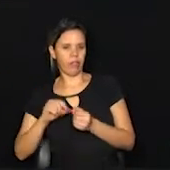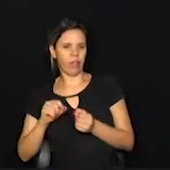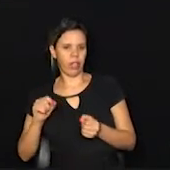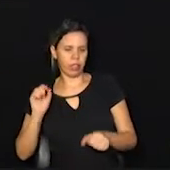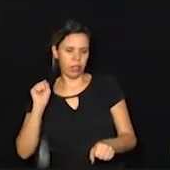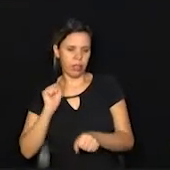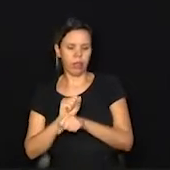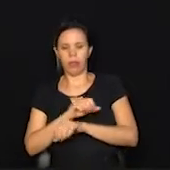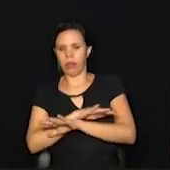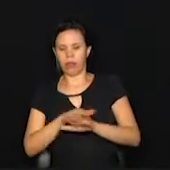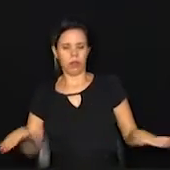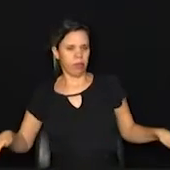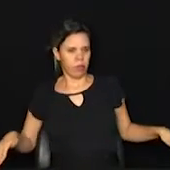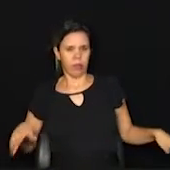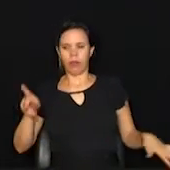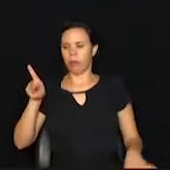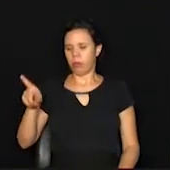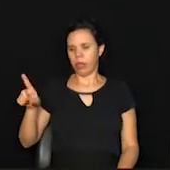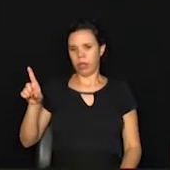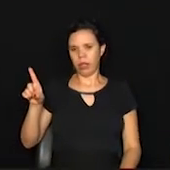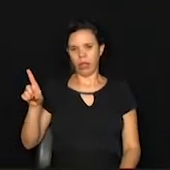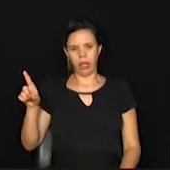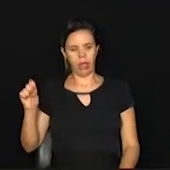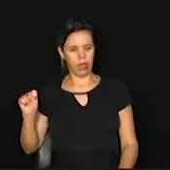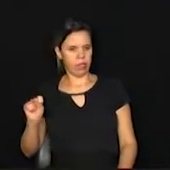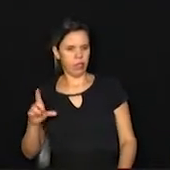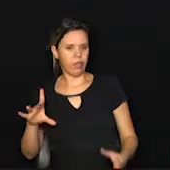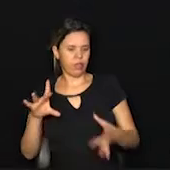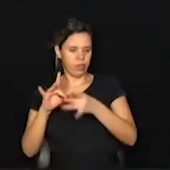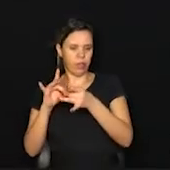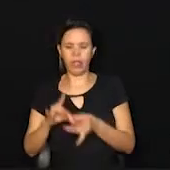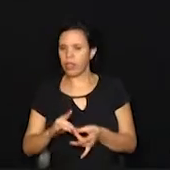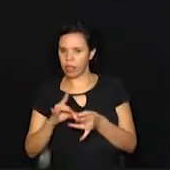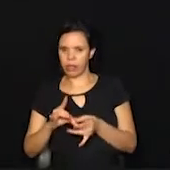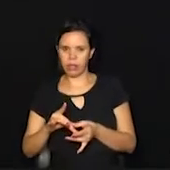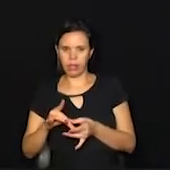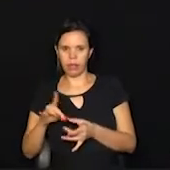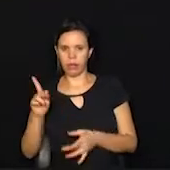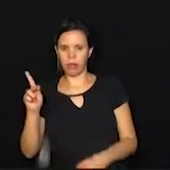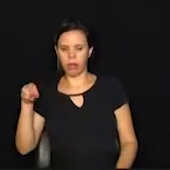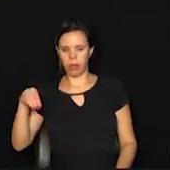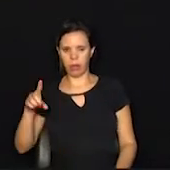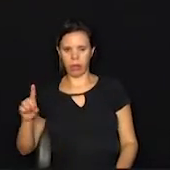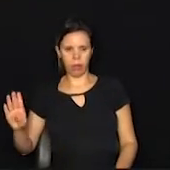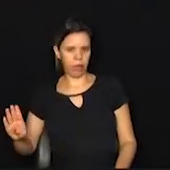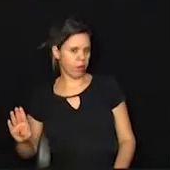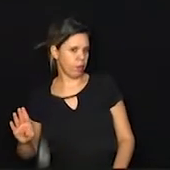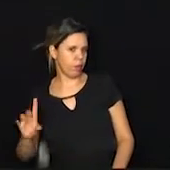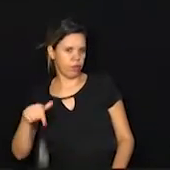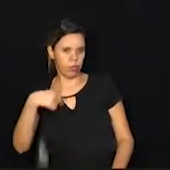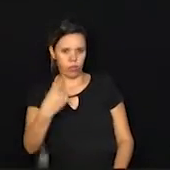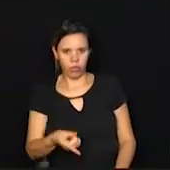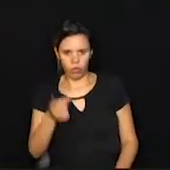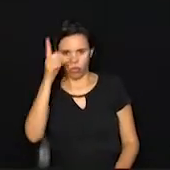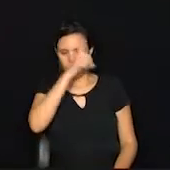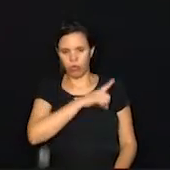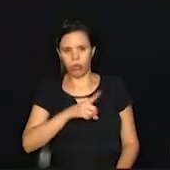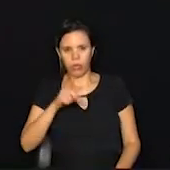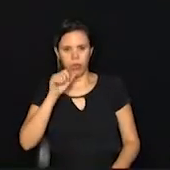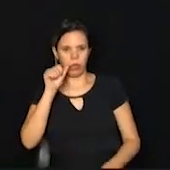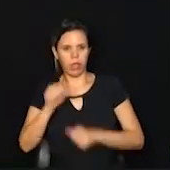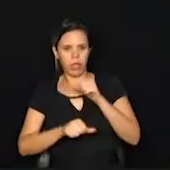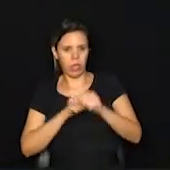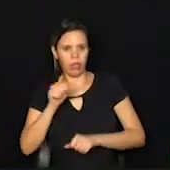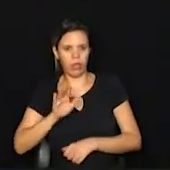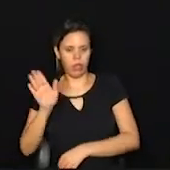compe com PDS se filia ao PMDB e no dia seguinte no domingo em vira